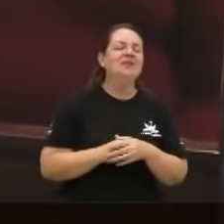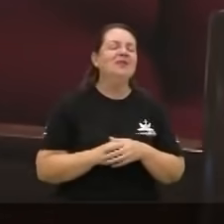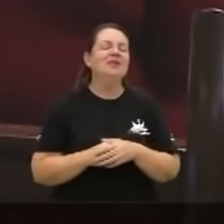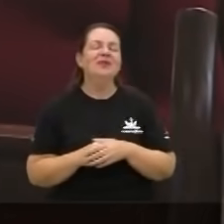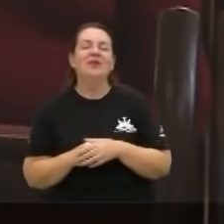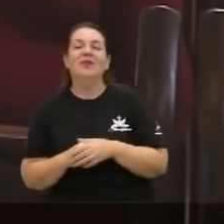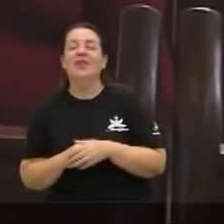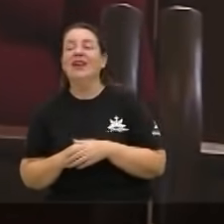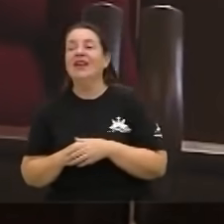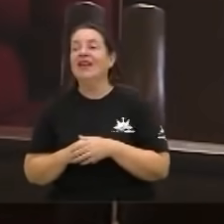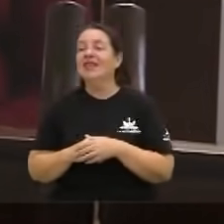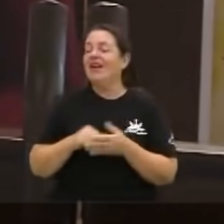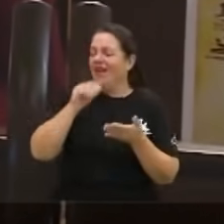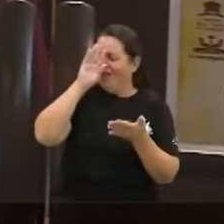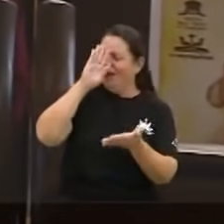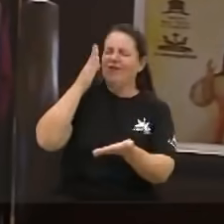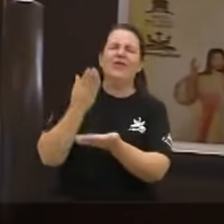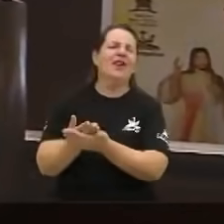crer. Cante.